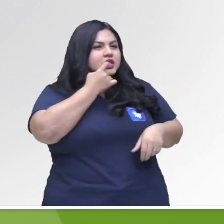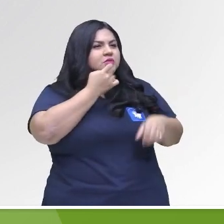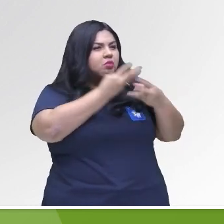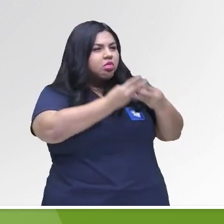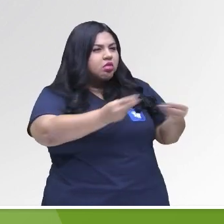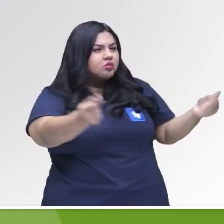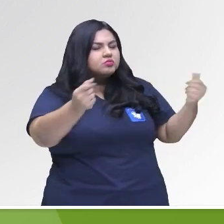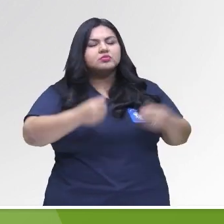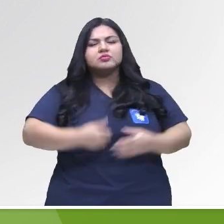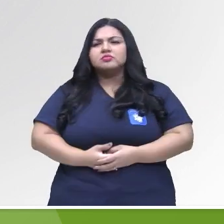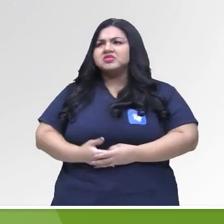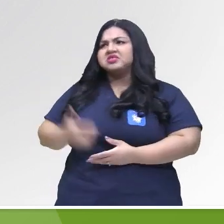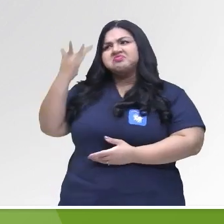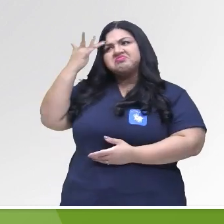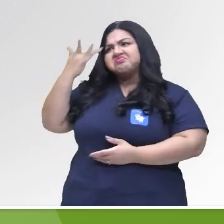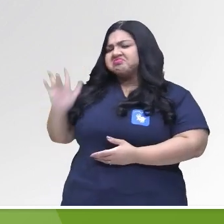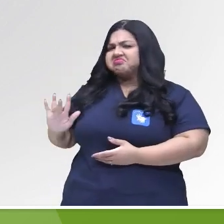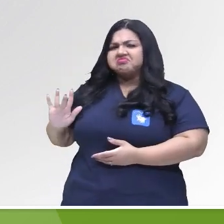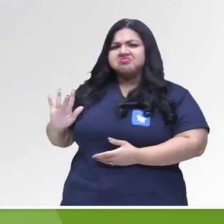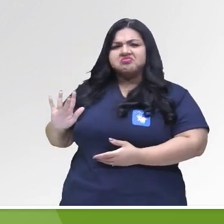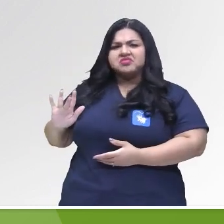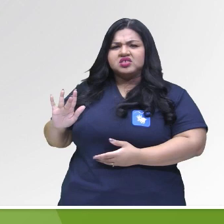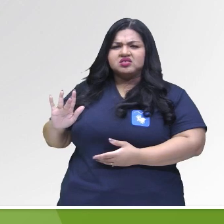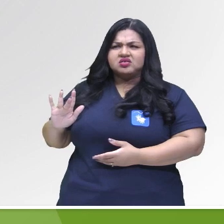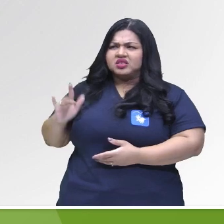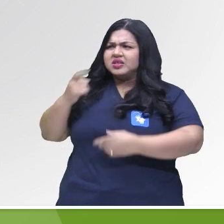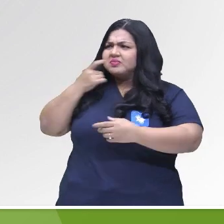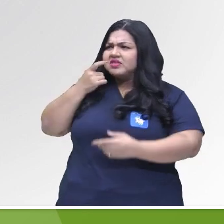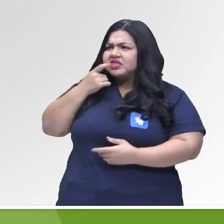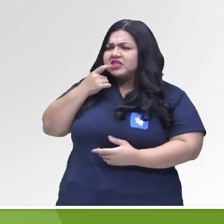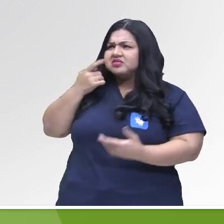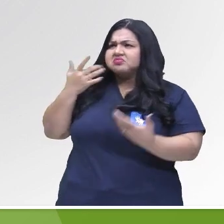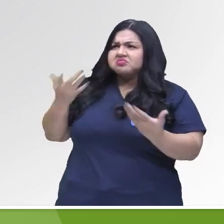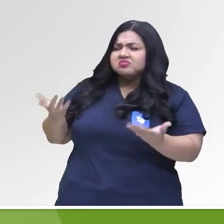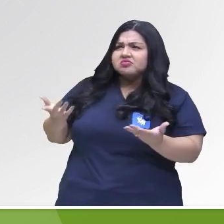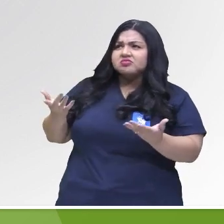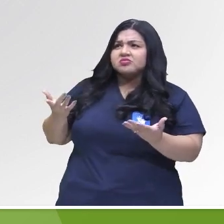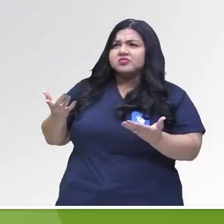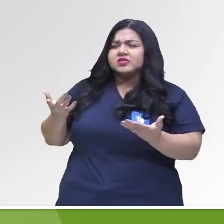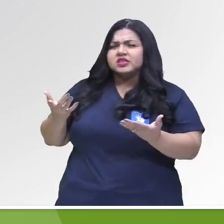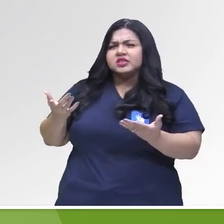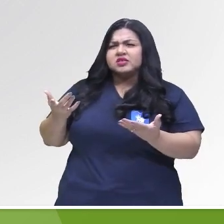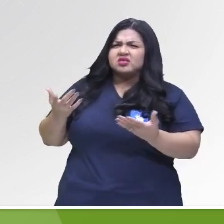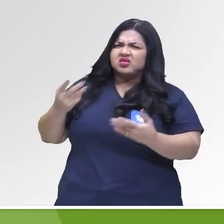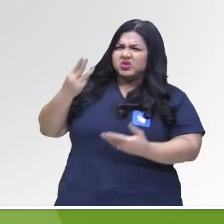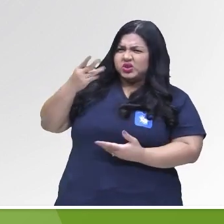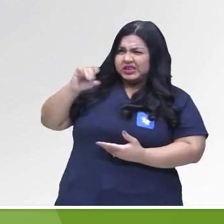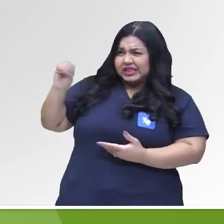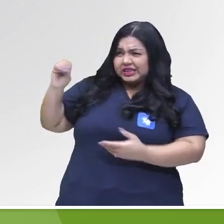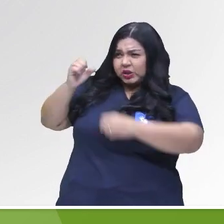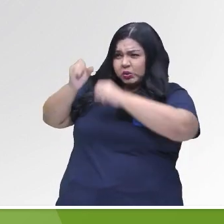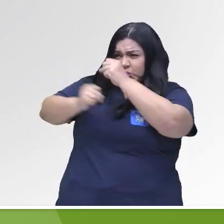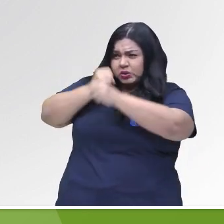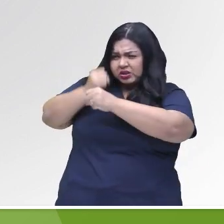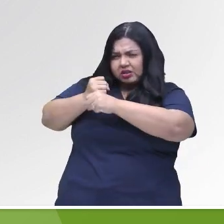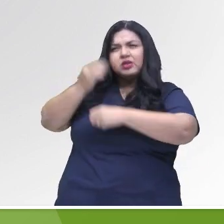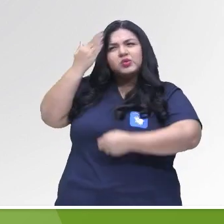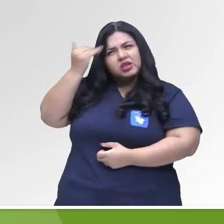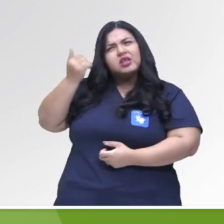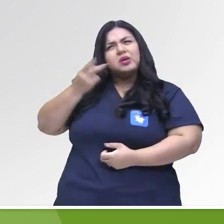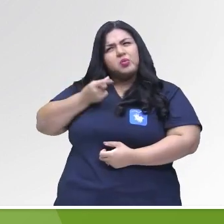ambiente? Não sei. É plástico, né? Não sei, uns 300 anos. Eu sei que é muito